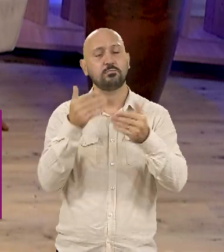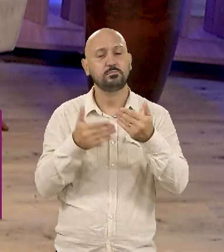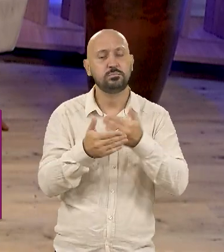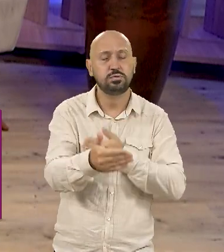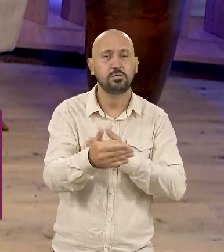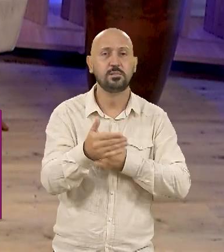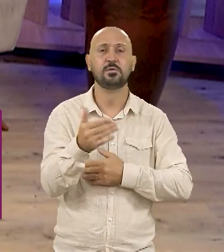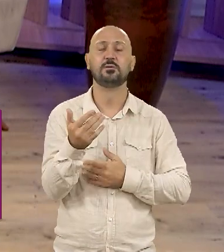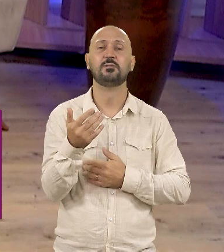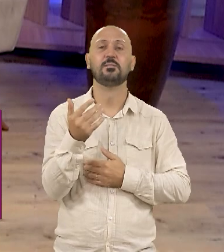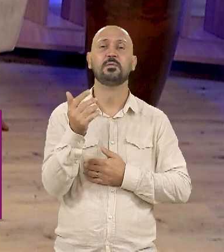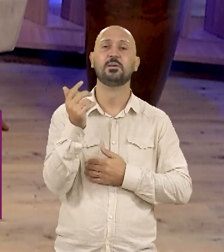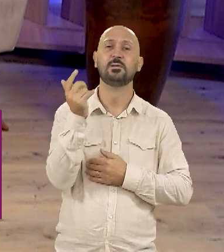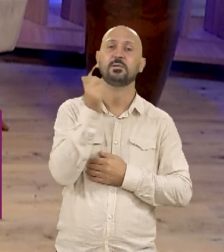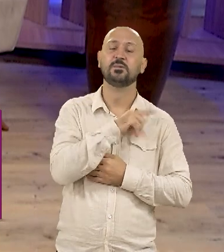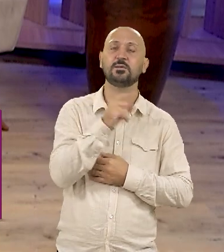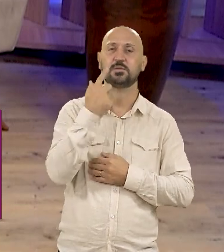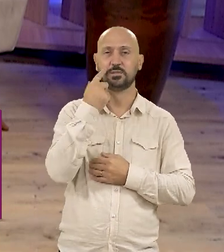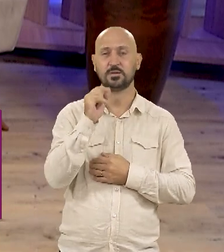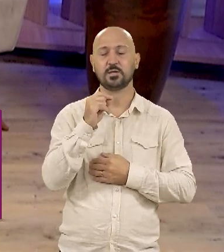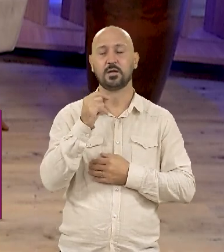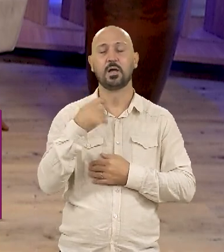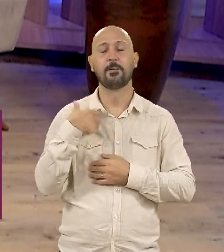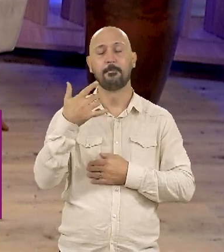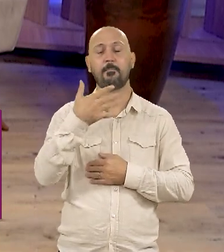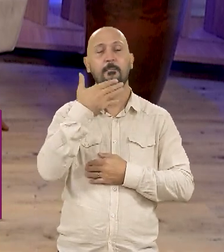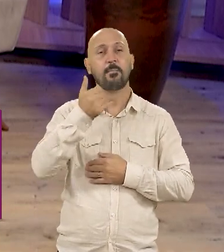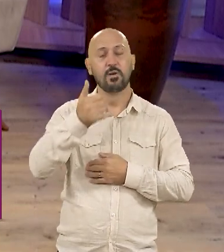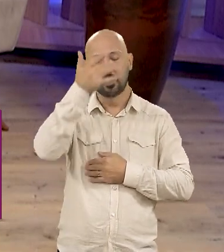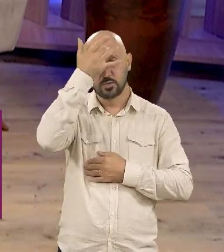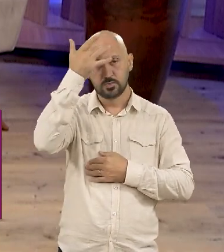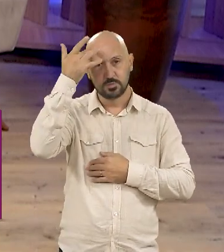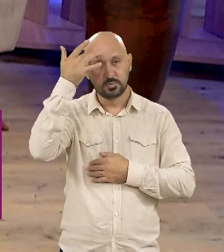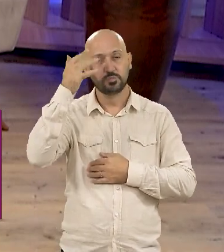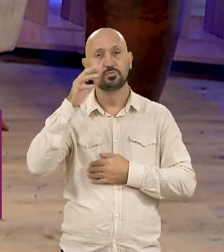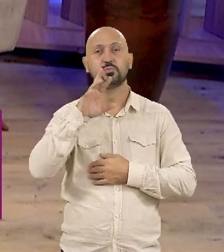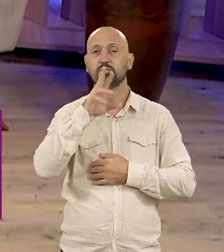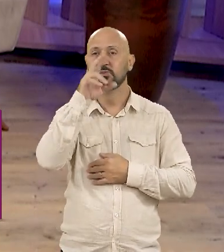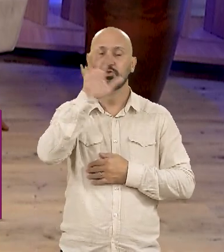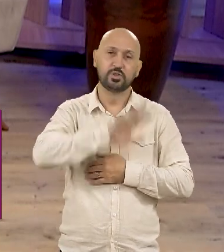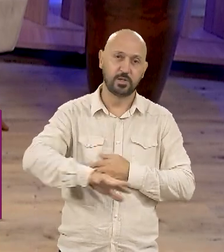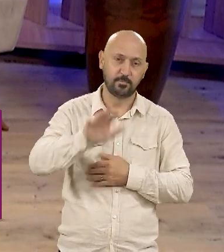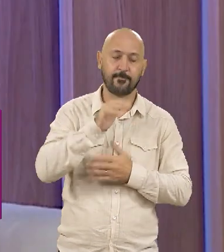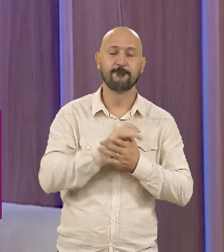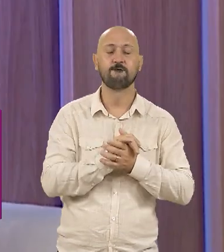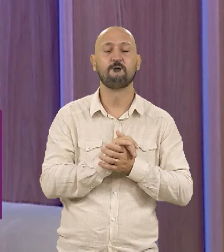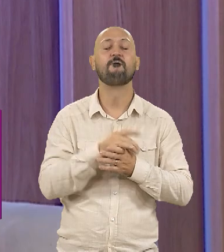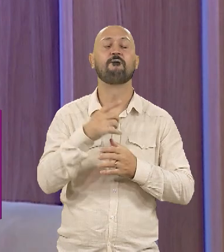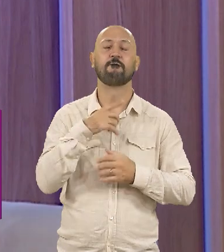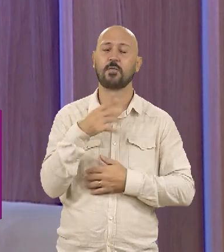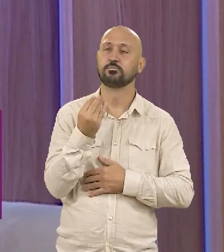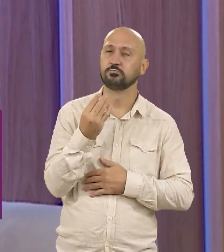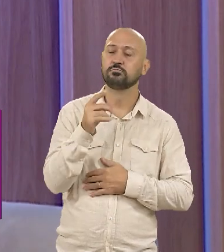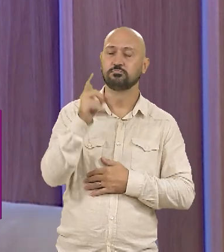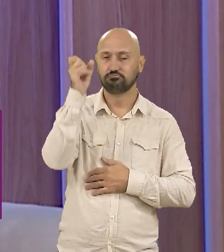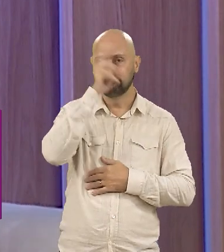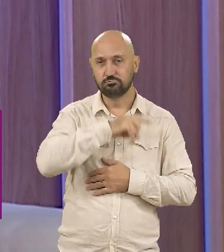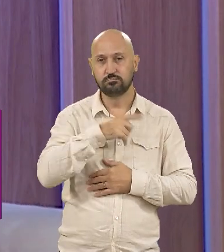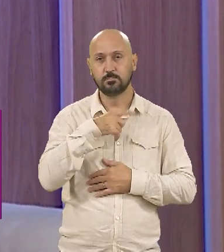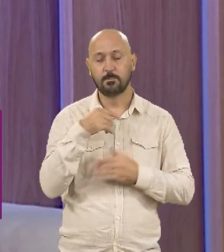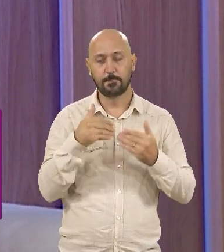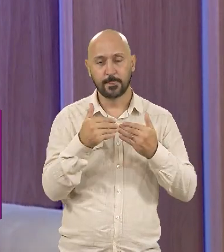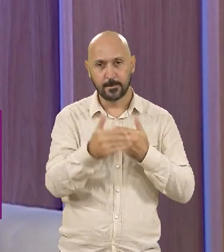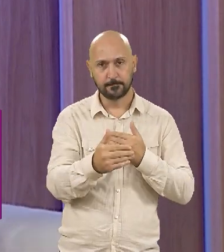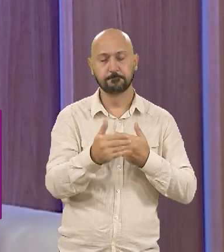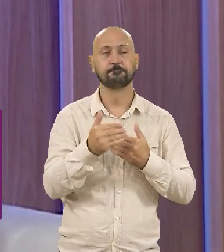partir de então para poder melhorar a nossa saúde mental de maneira mais ampla? Nós temos muitos